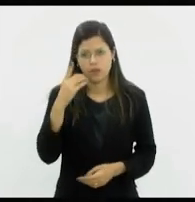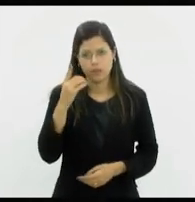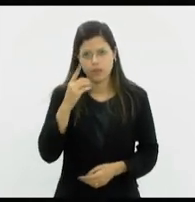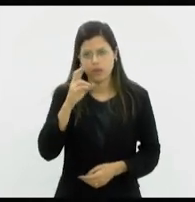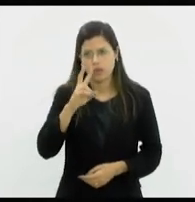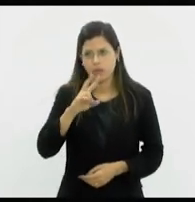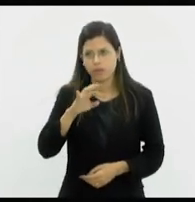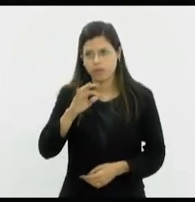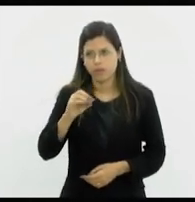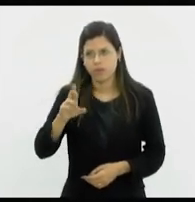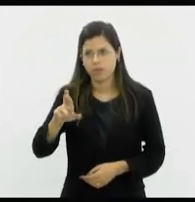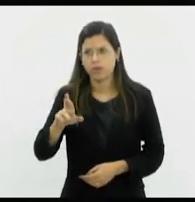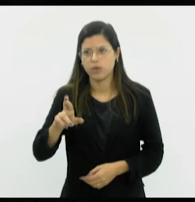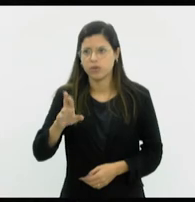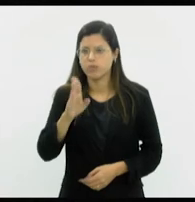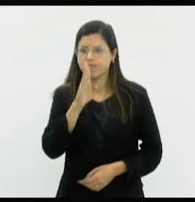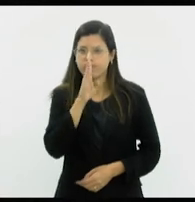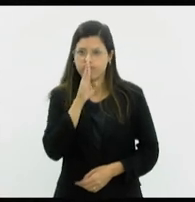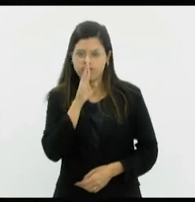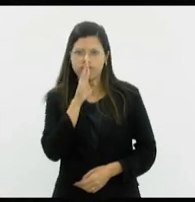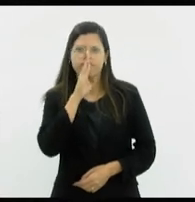Júnior, o silêncio de Vossas Excelências